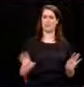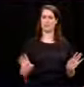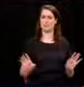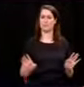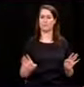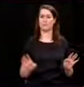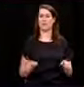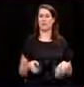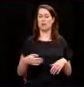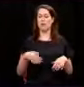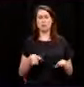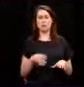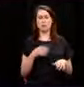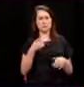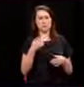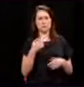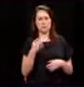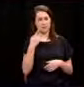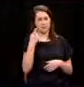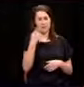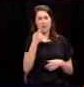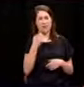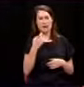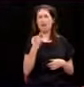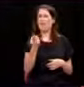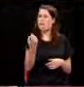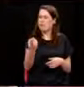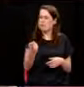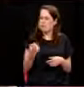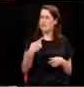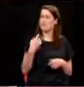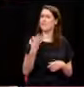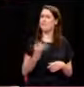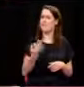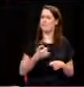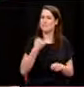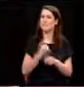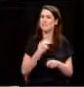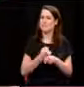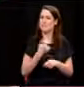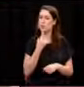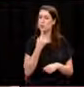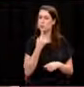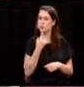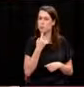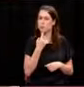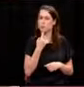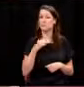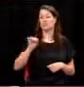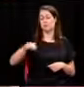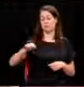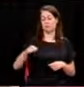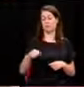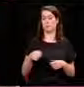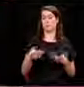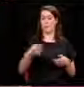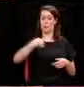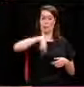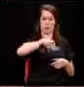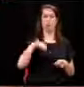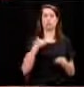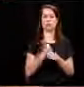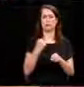trabalho a fazer. Ainda com certeza que há. Nós temos estado a trabalhar em várias áreas, ou seja,